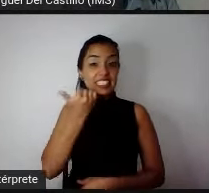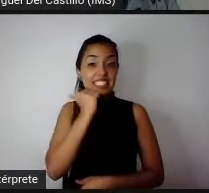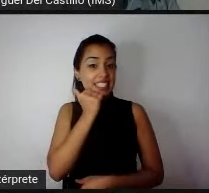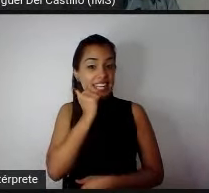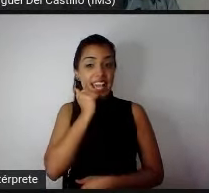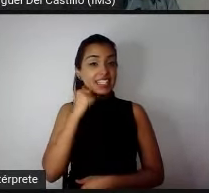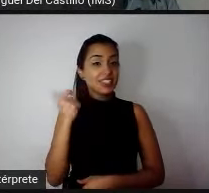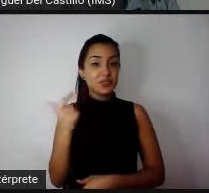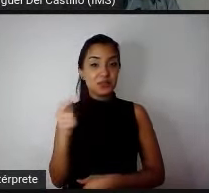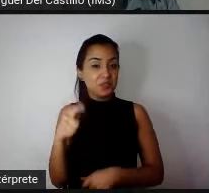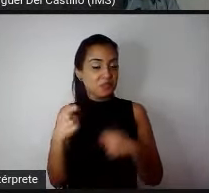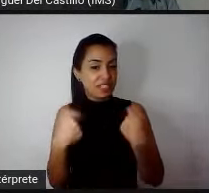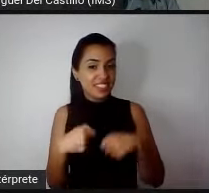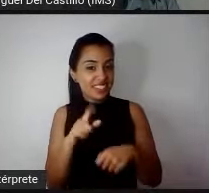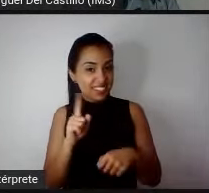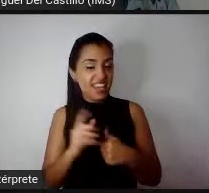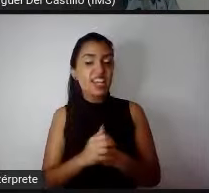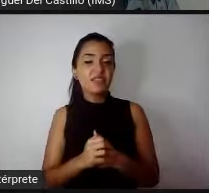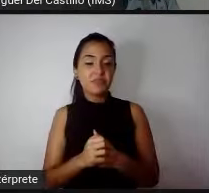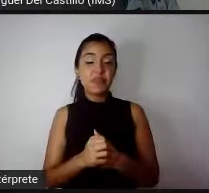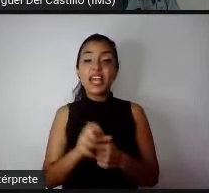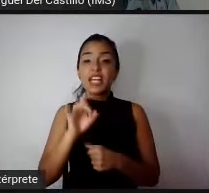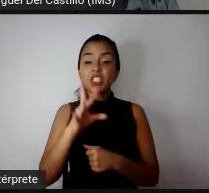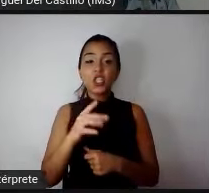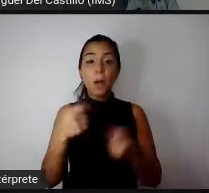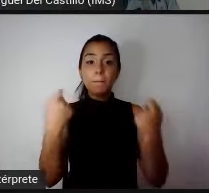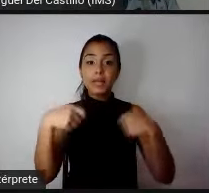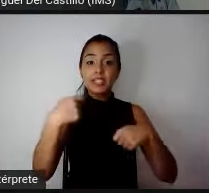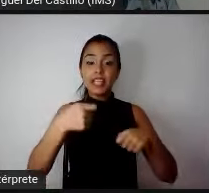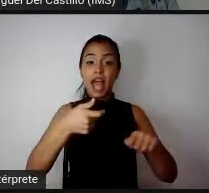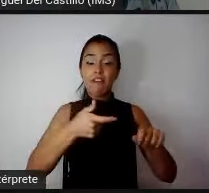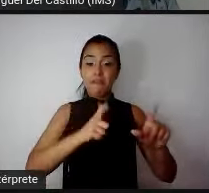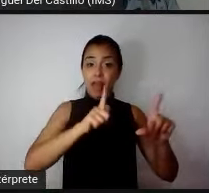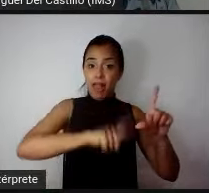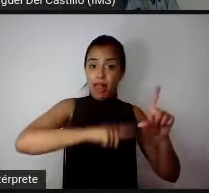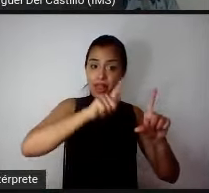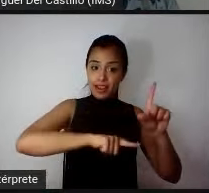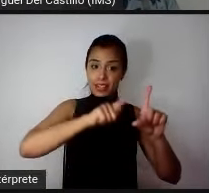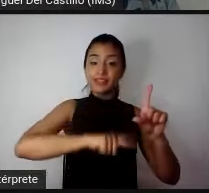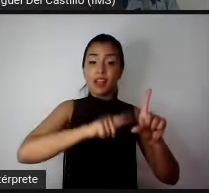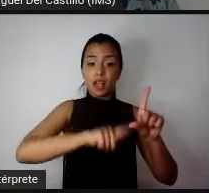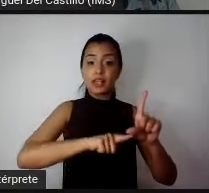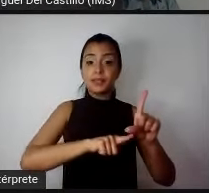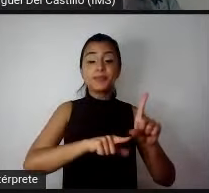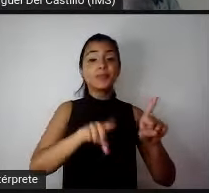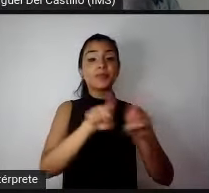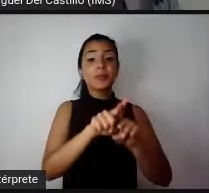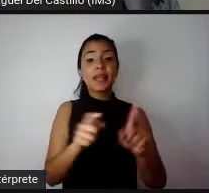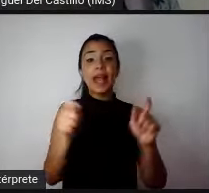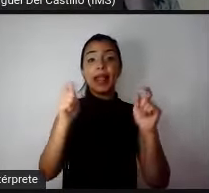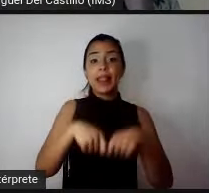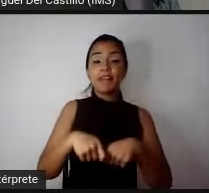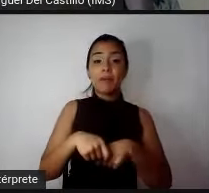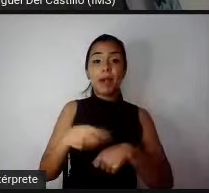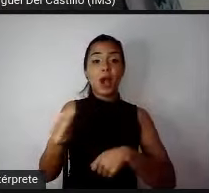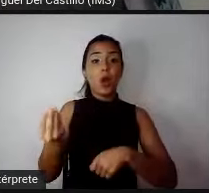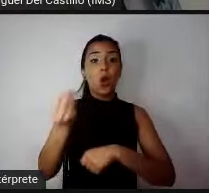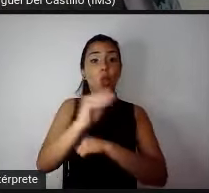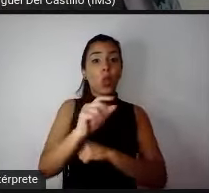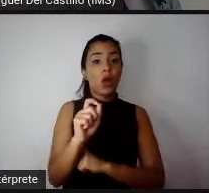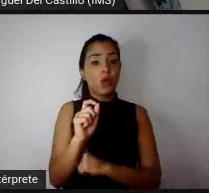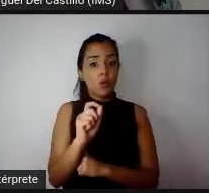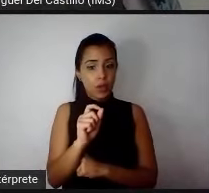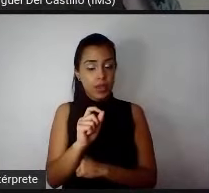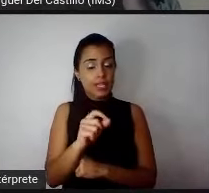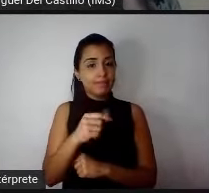letras e um bocado de línguas que eu podia colocar. Então, eu